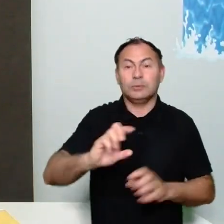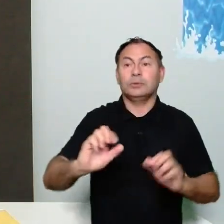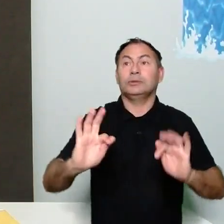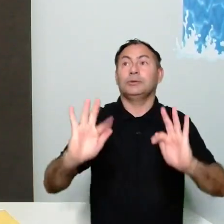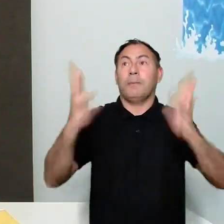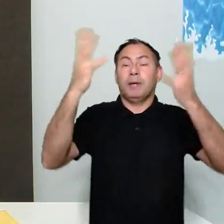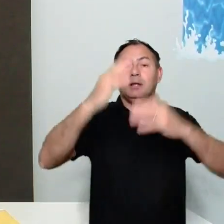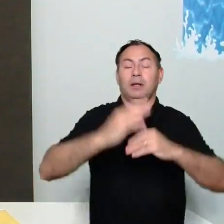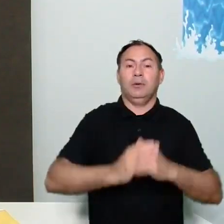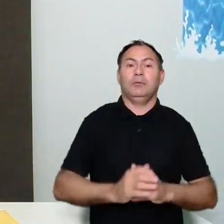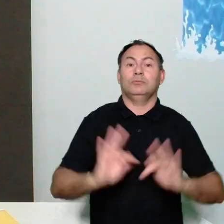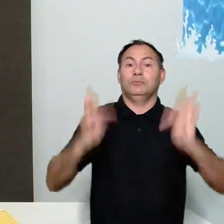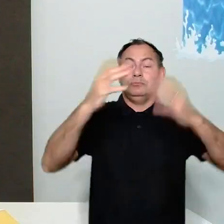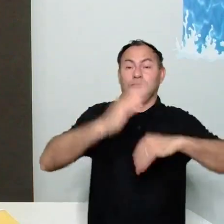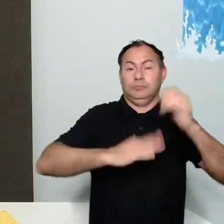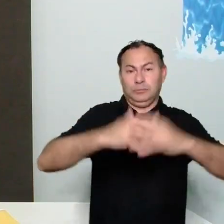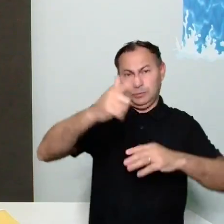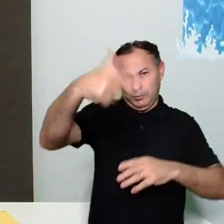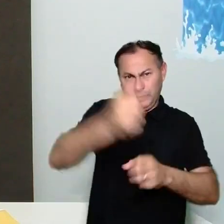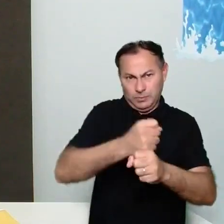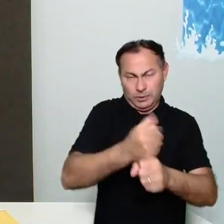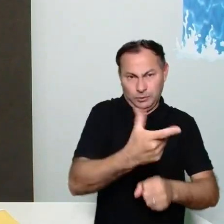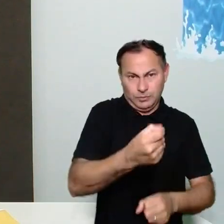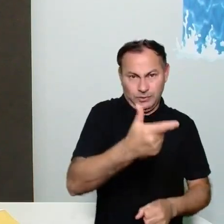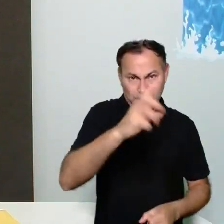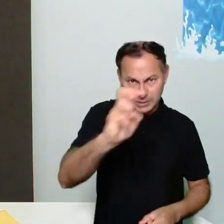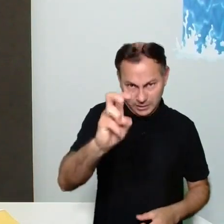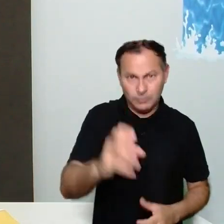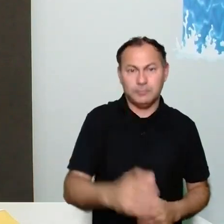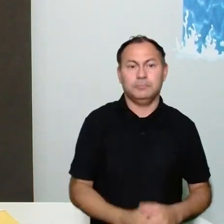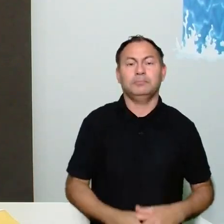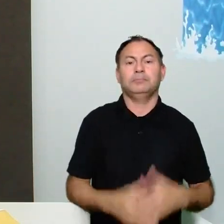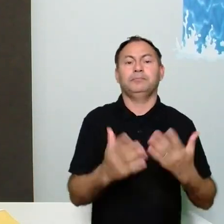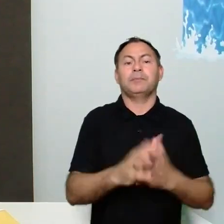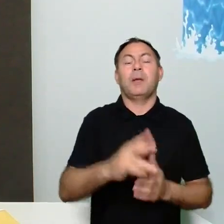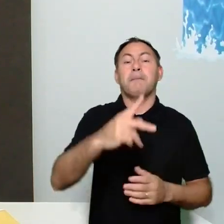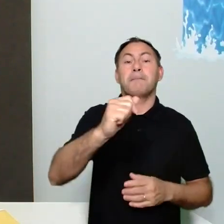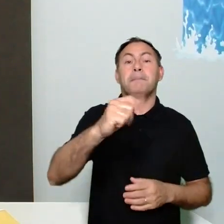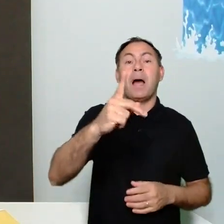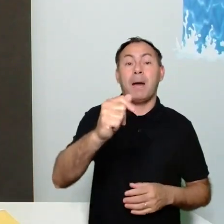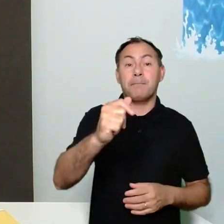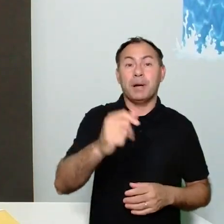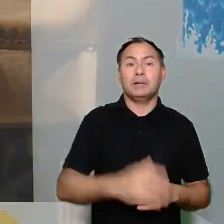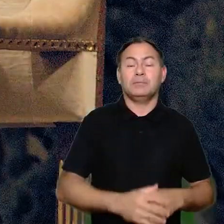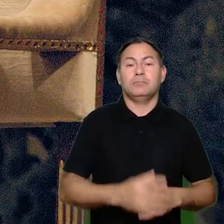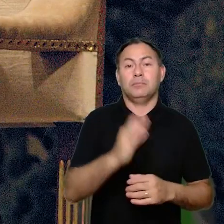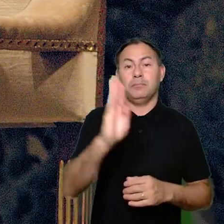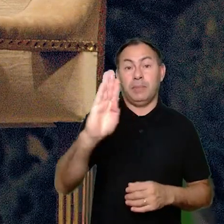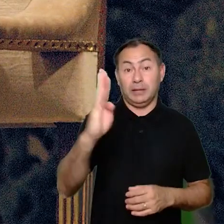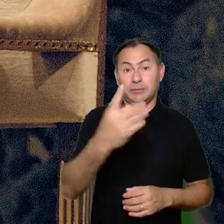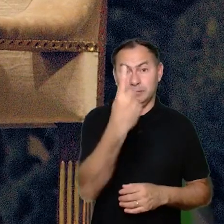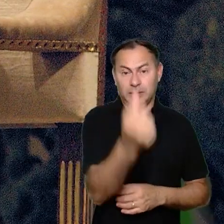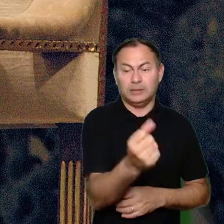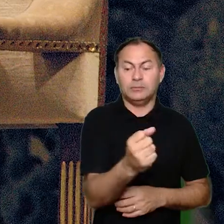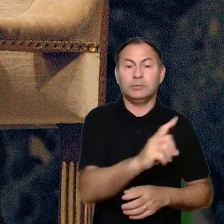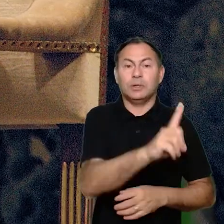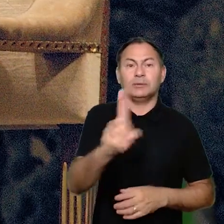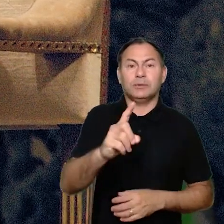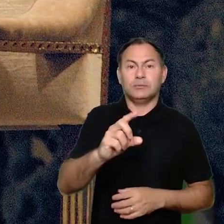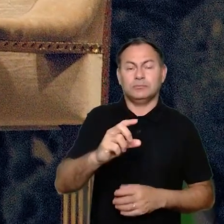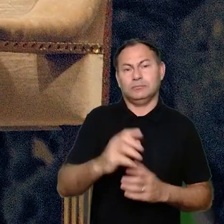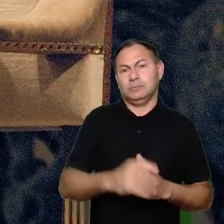durante o jubileu do próximo ano, 2025. O Papa Bento XVI, durante o seu